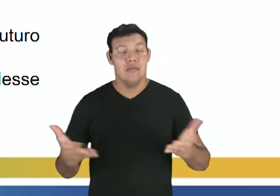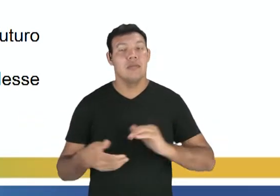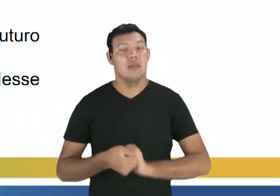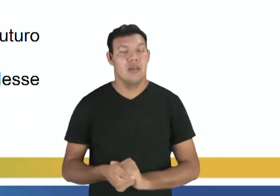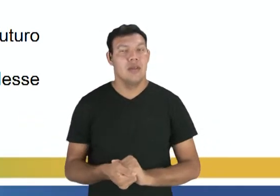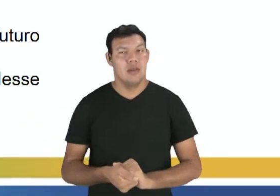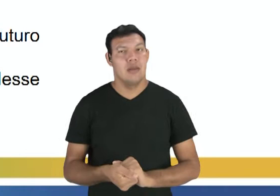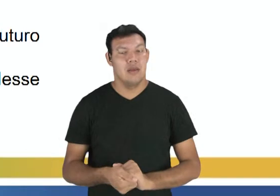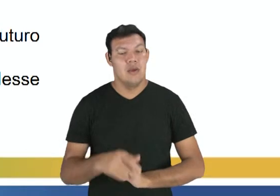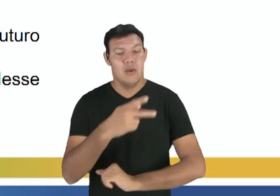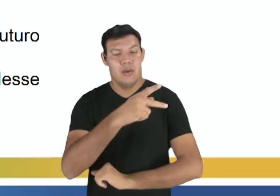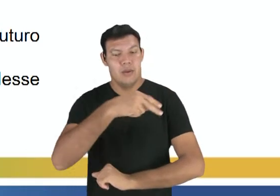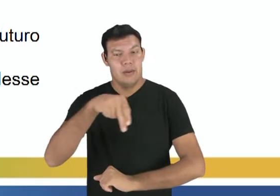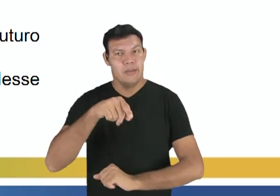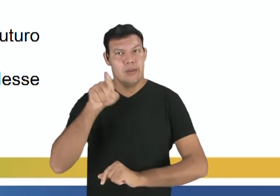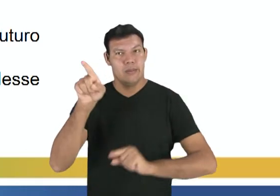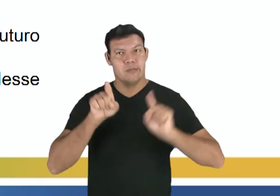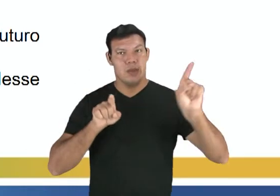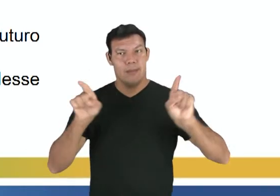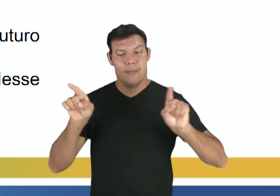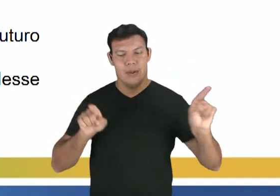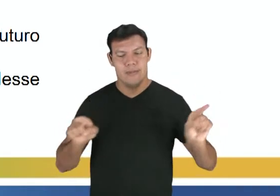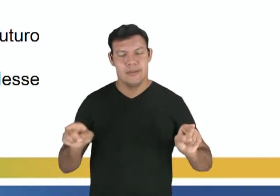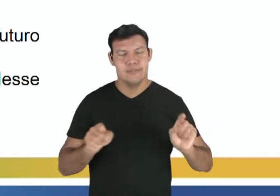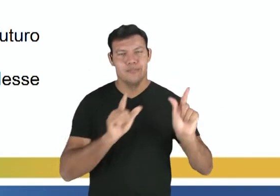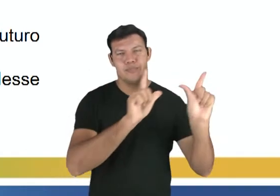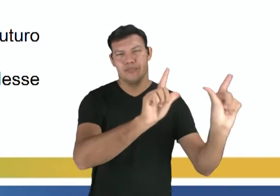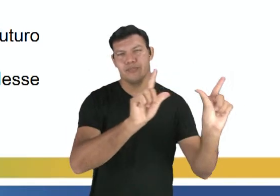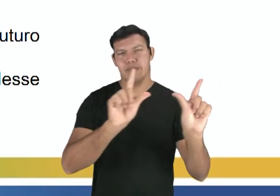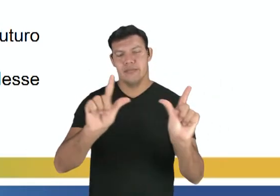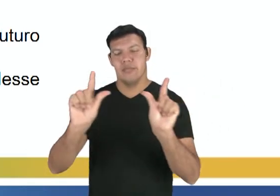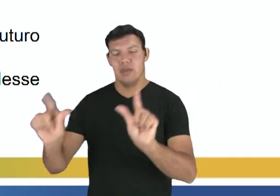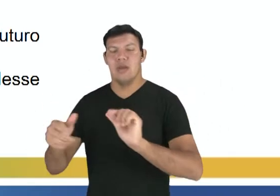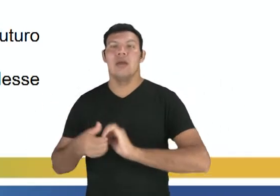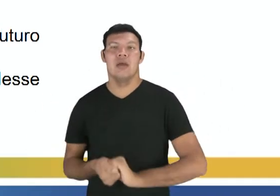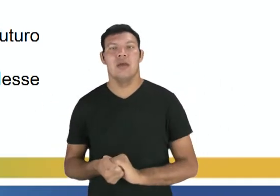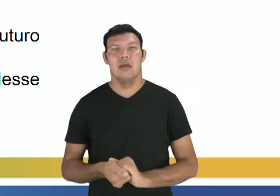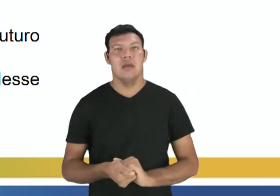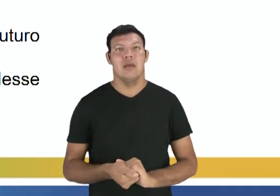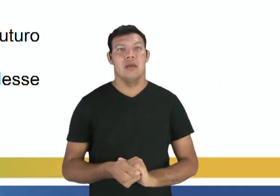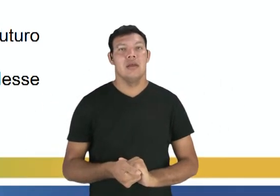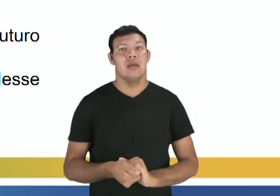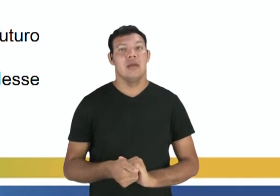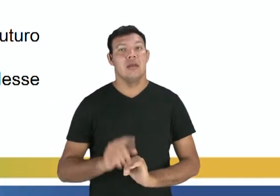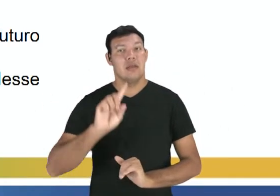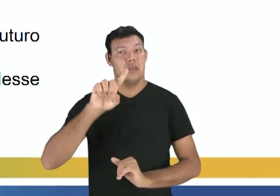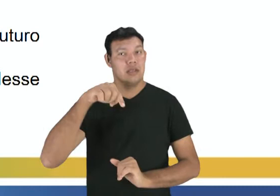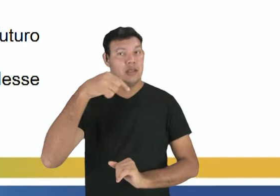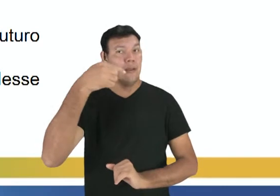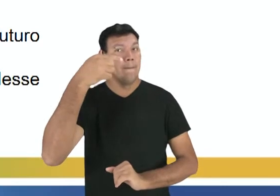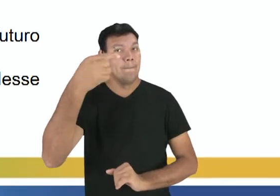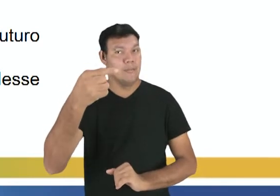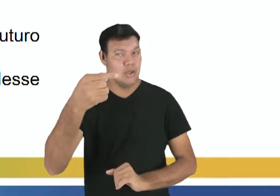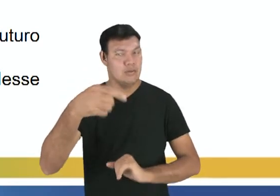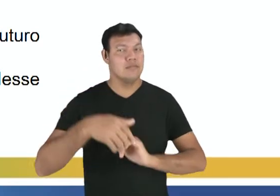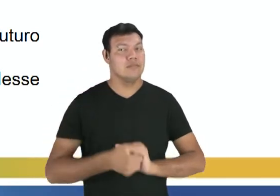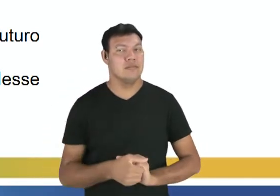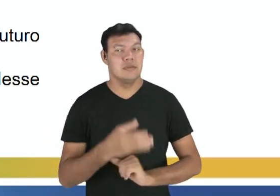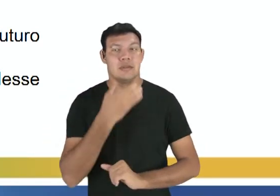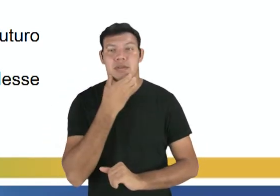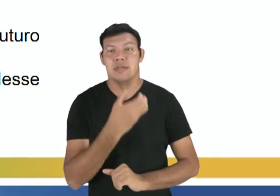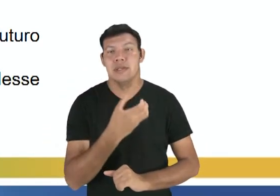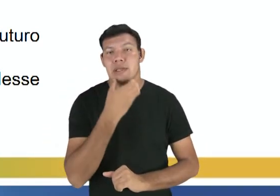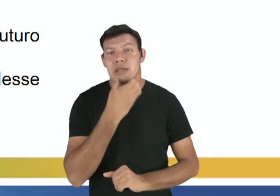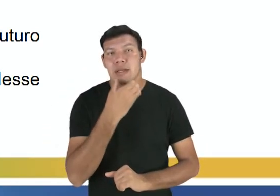pronome demonstrativo. Gente, olhem na tirinha, ele diz assim, depois daquele Natal. Olhem no